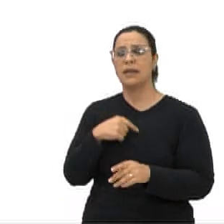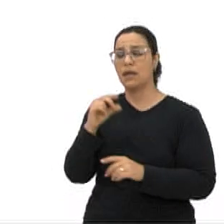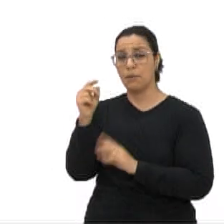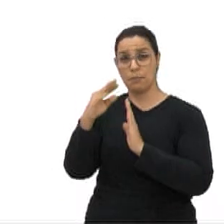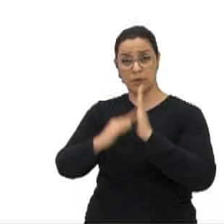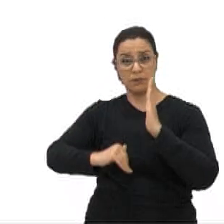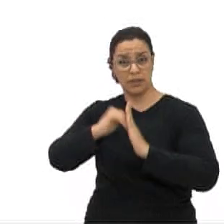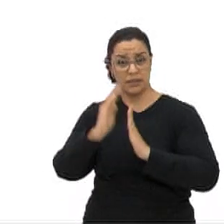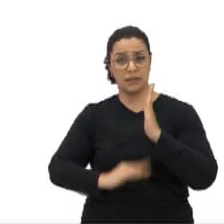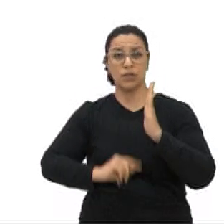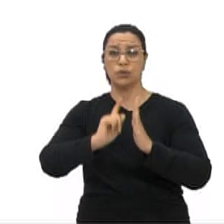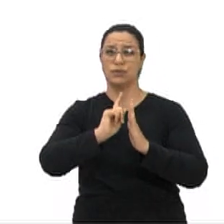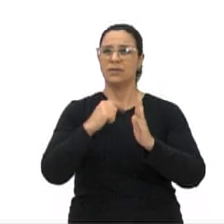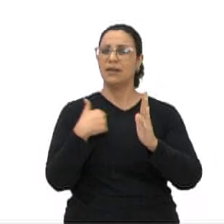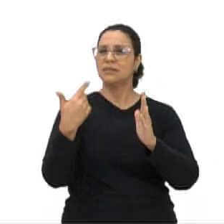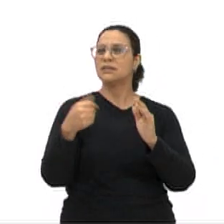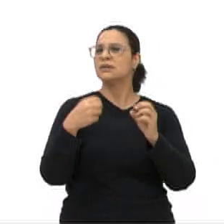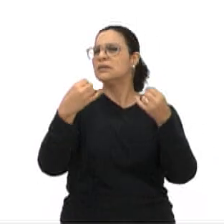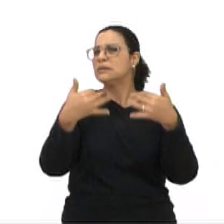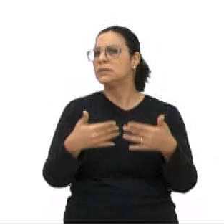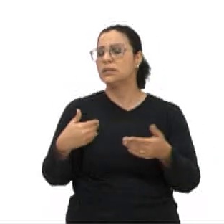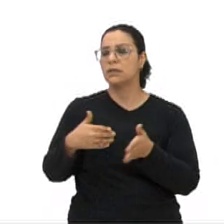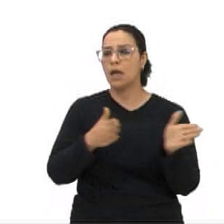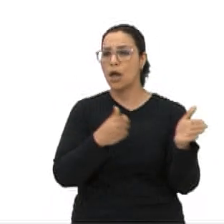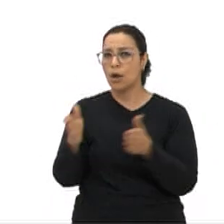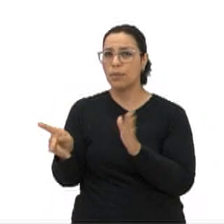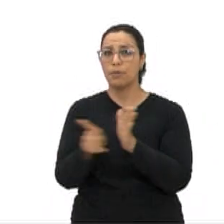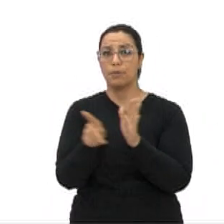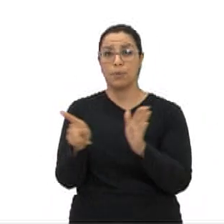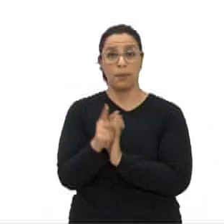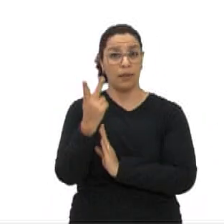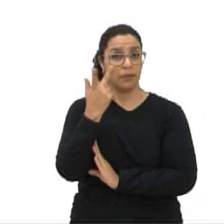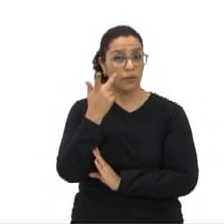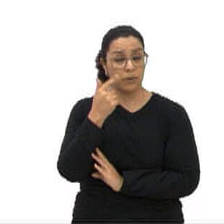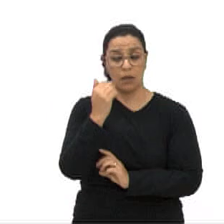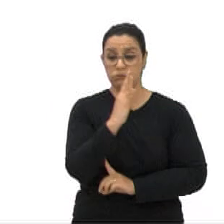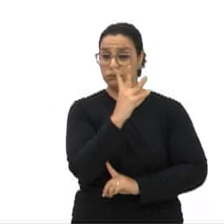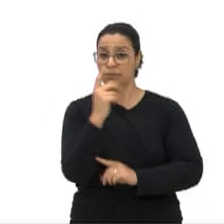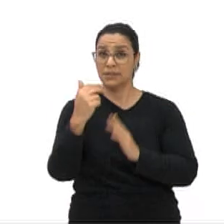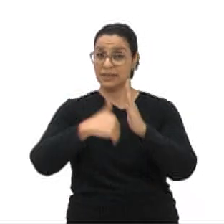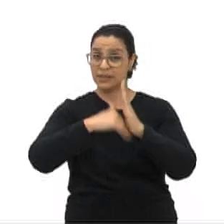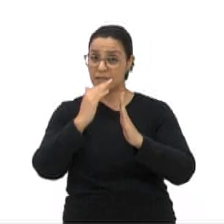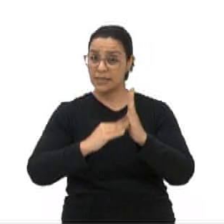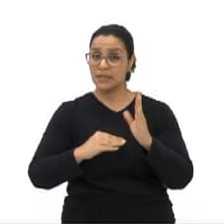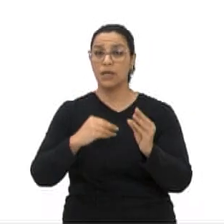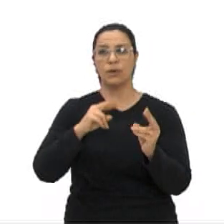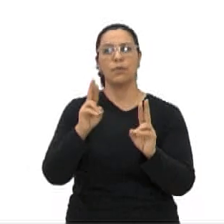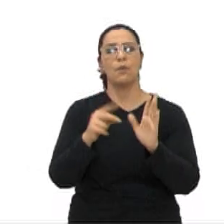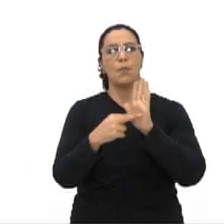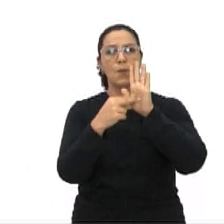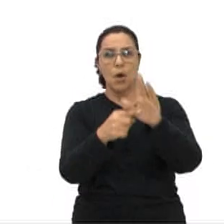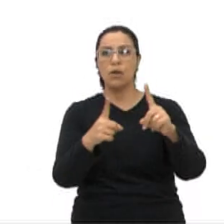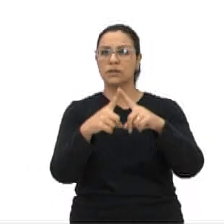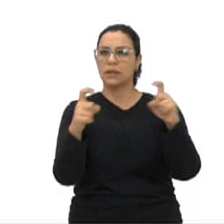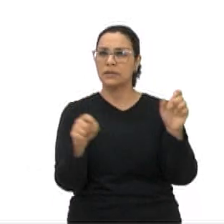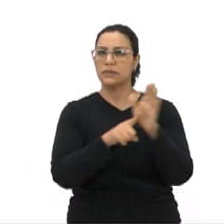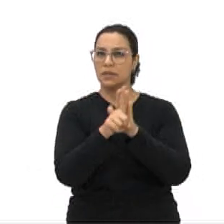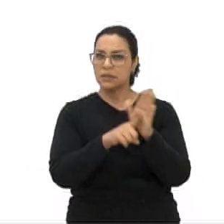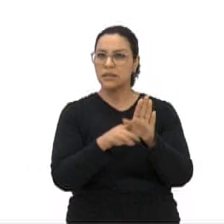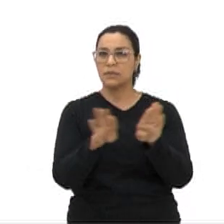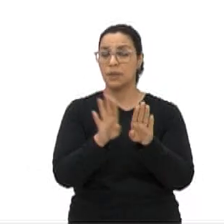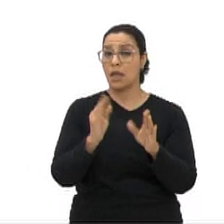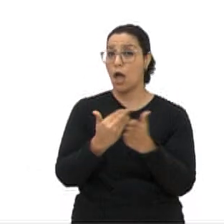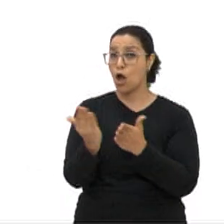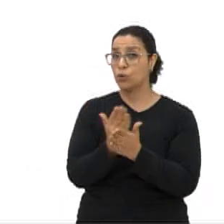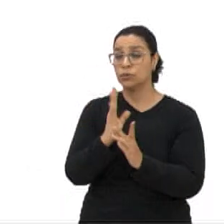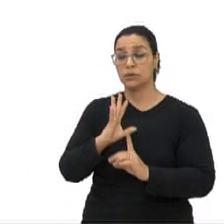autonomia da natureza morta acompanha tanto a pintura naturalista, como eu falei para vocês, associada à ilustração científica, então são